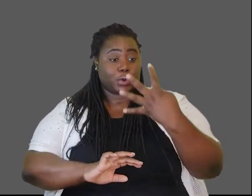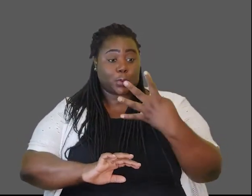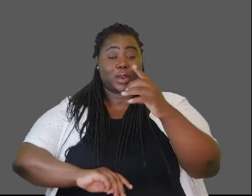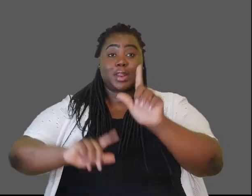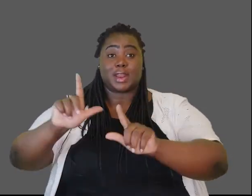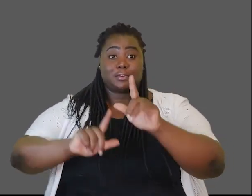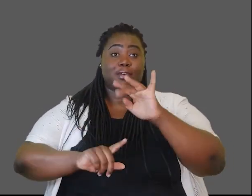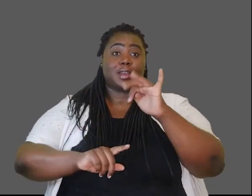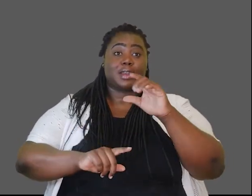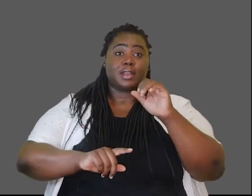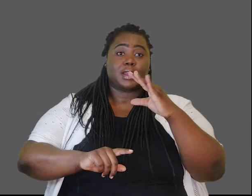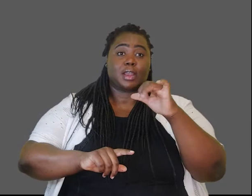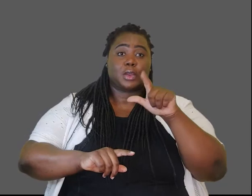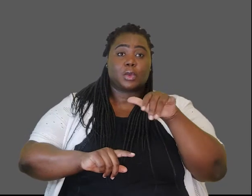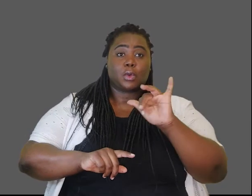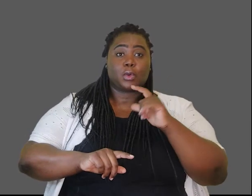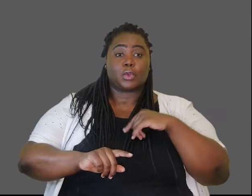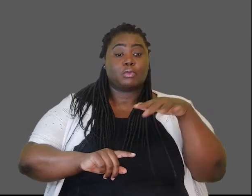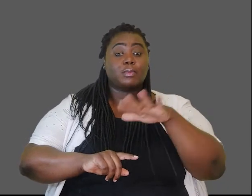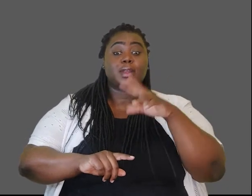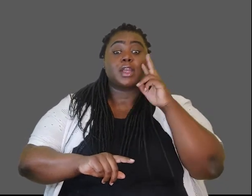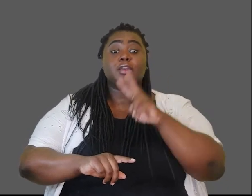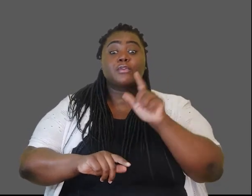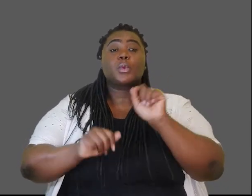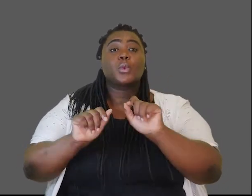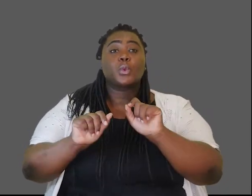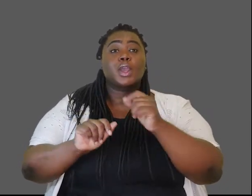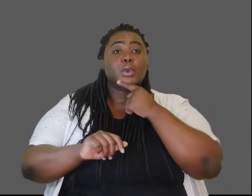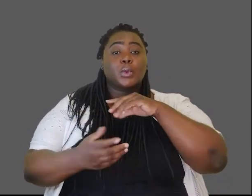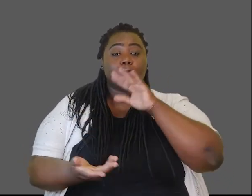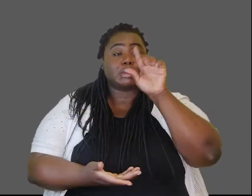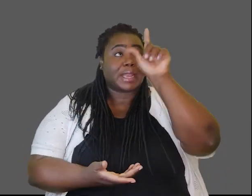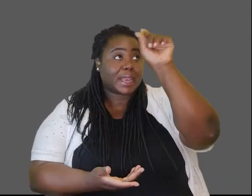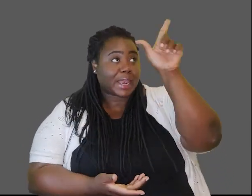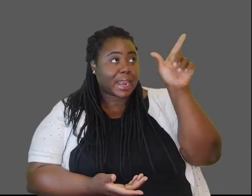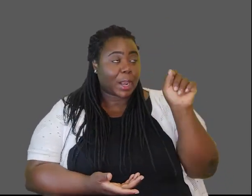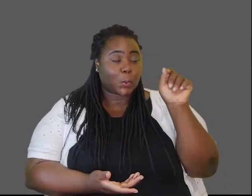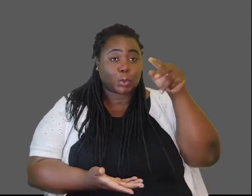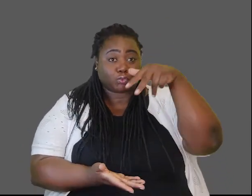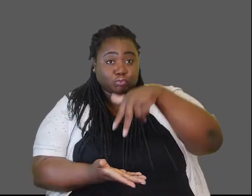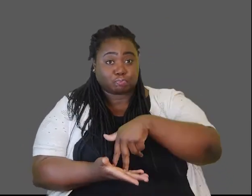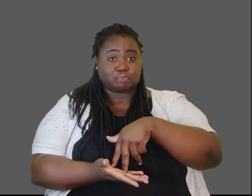TV Itacolomi e a cobertura do primeiro pouso do homem na Lua.